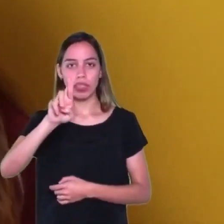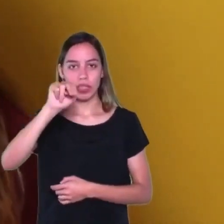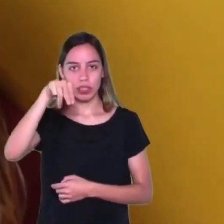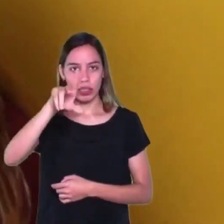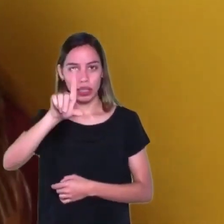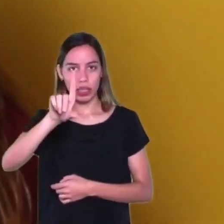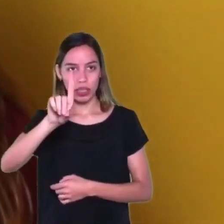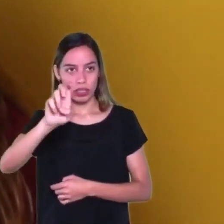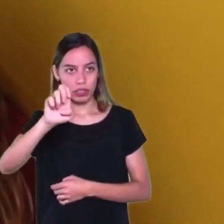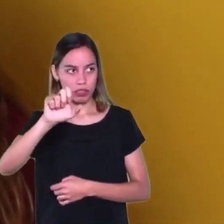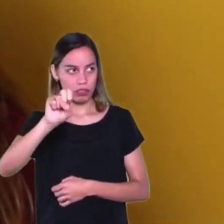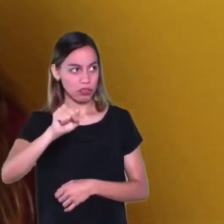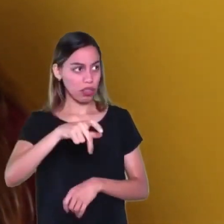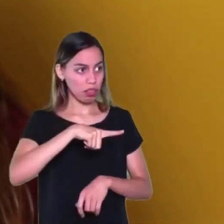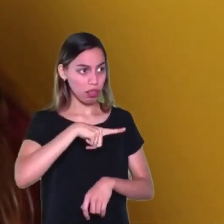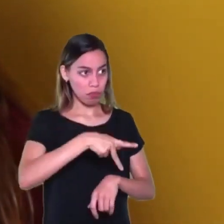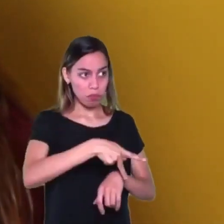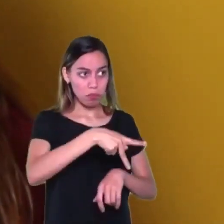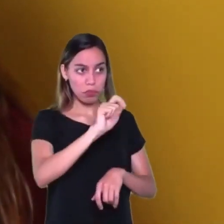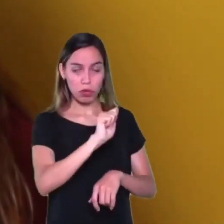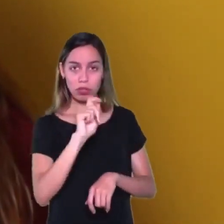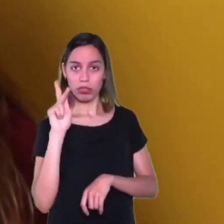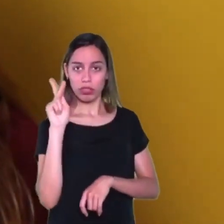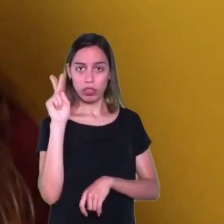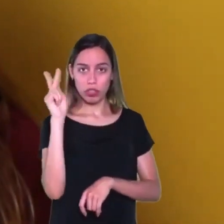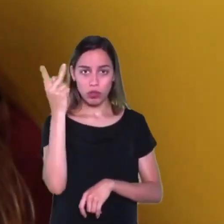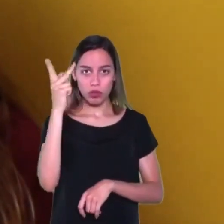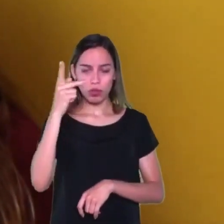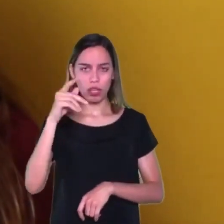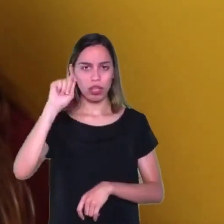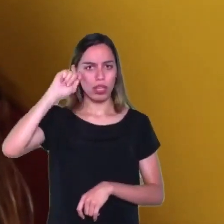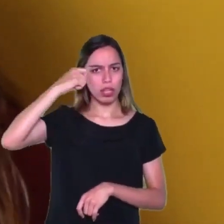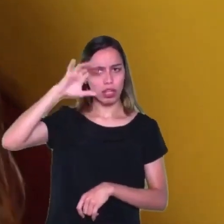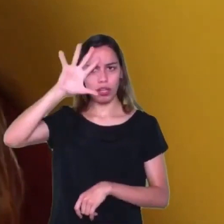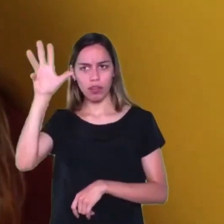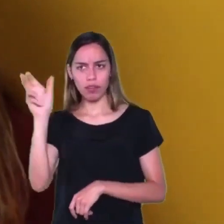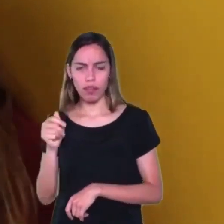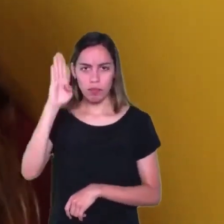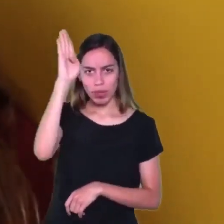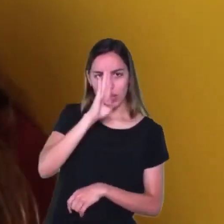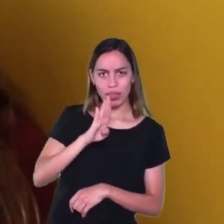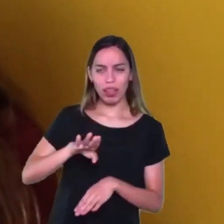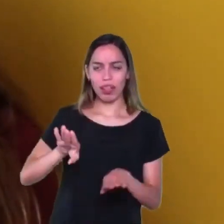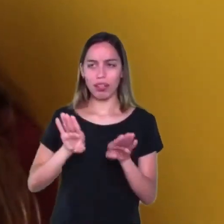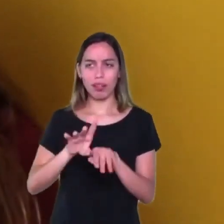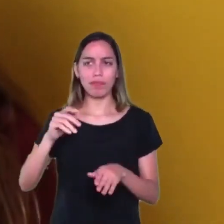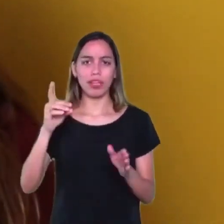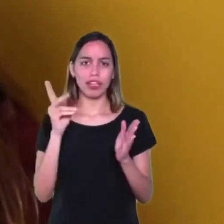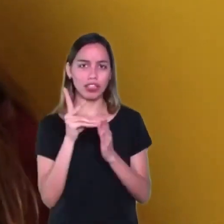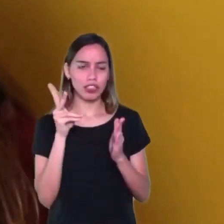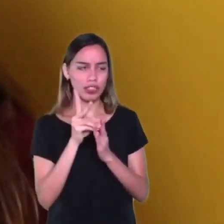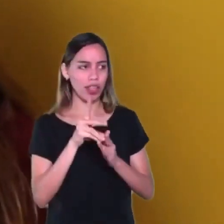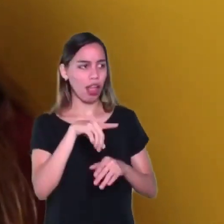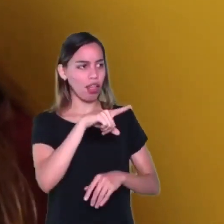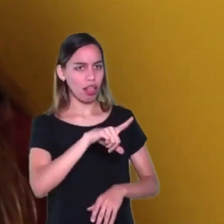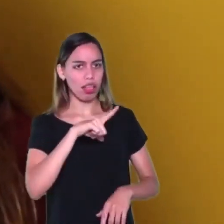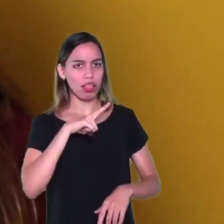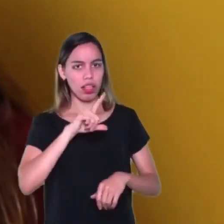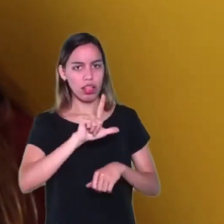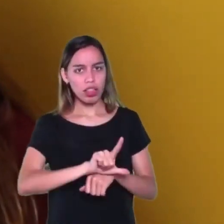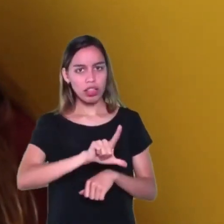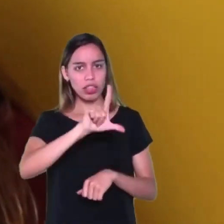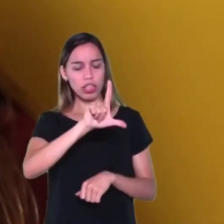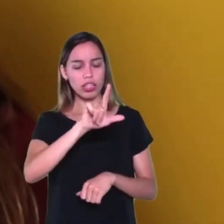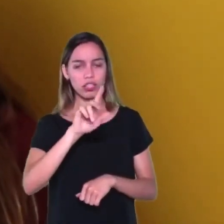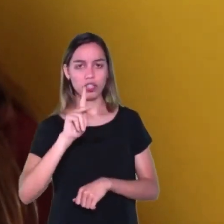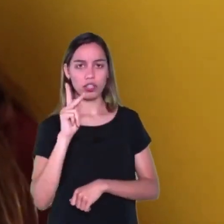educação, pós-graduado em História e Cultura Afro-Brasileira e Indígena, é licenciado em História, dá aulas na Universidade